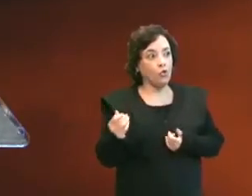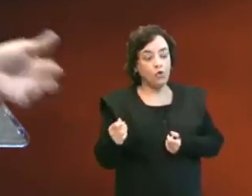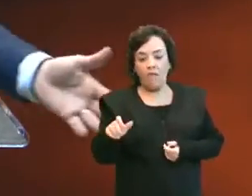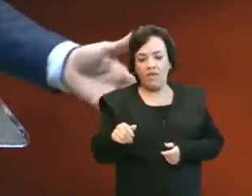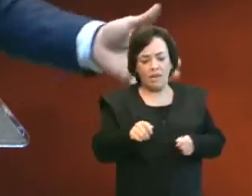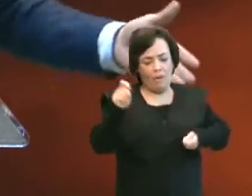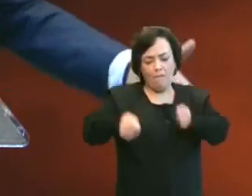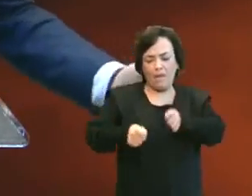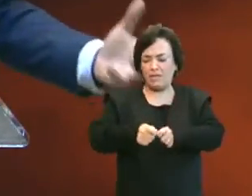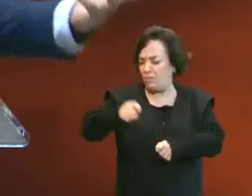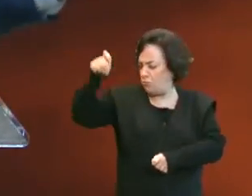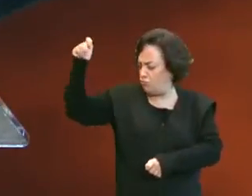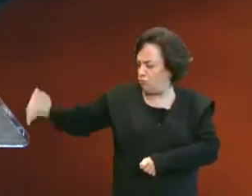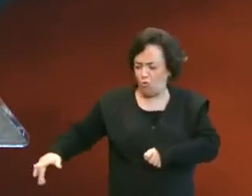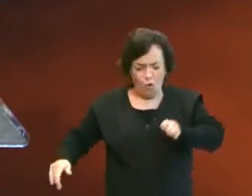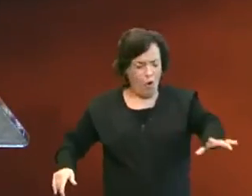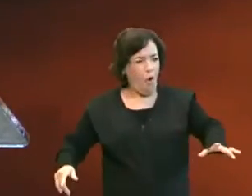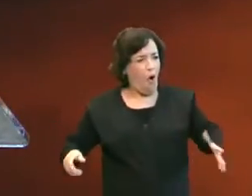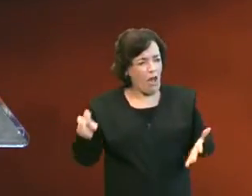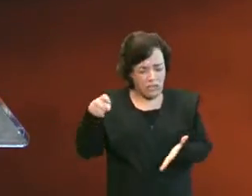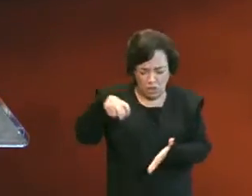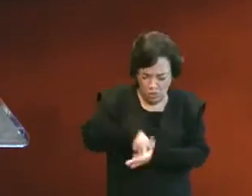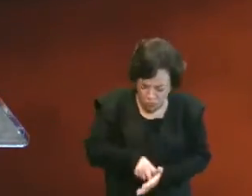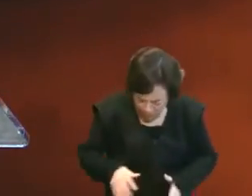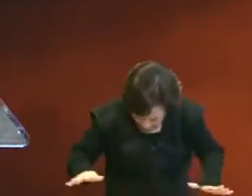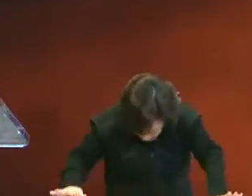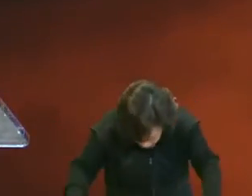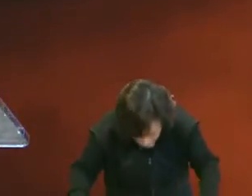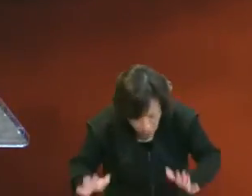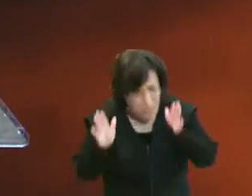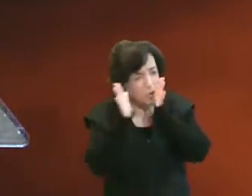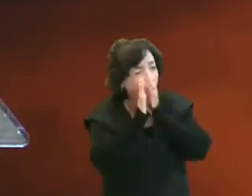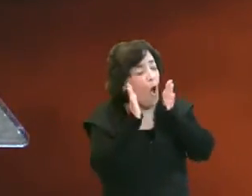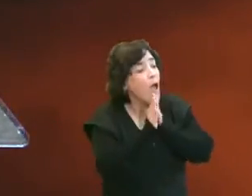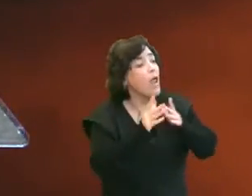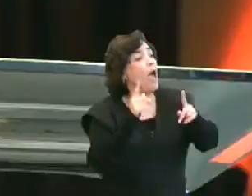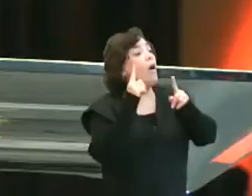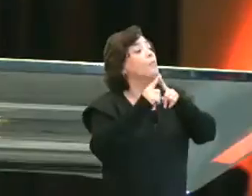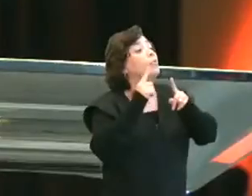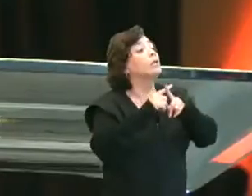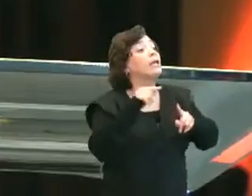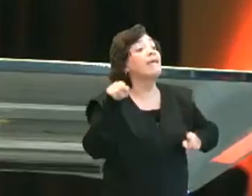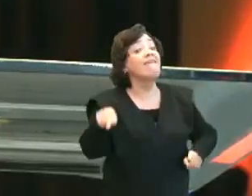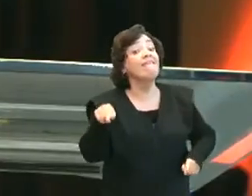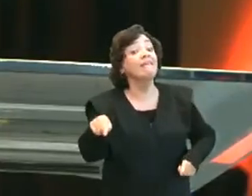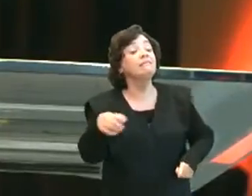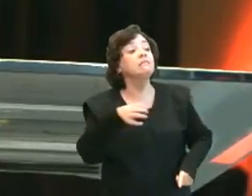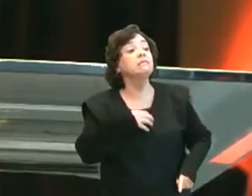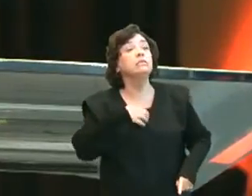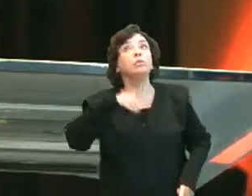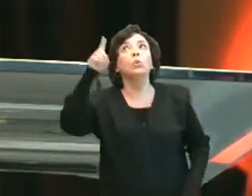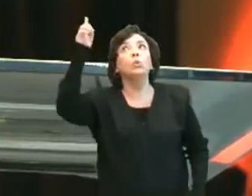ao Senhor. Ele se ajoelha e começa a exaltar, porque naquele dia ele recebeu um toque do poder de Deus. Eu já vi